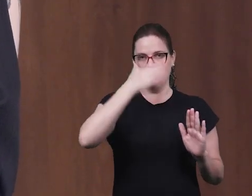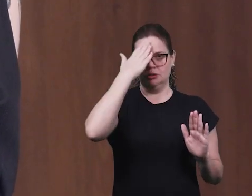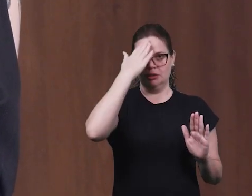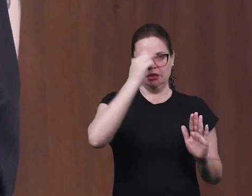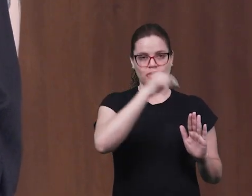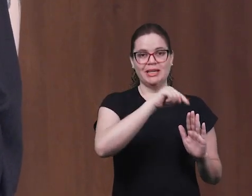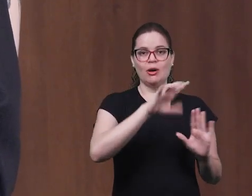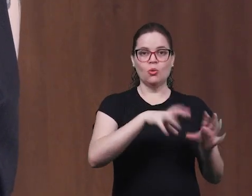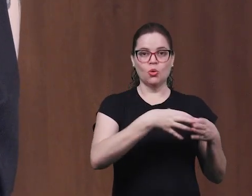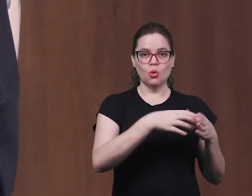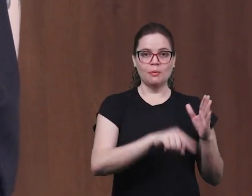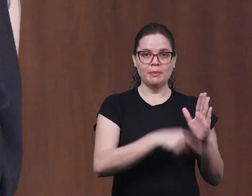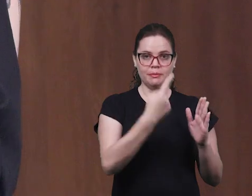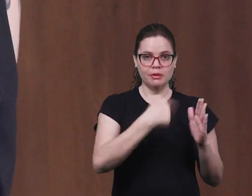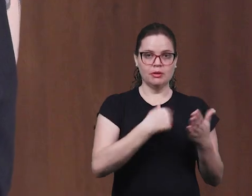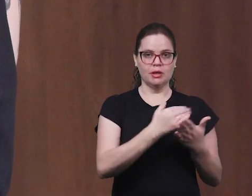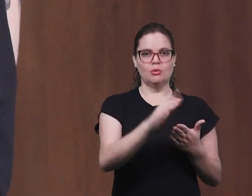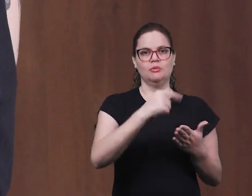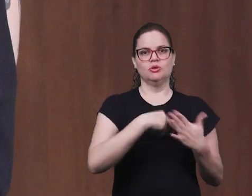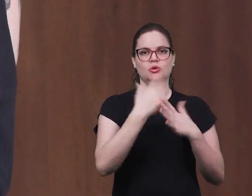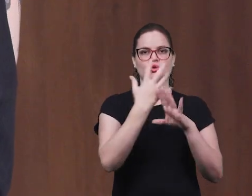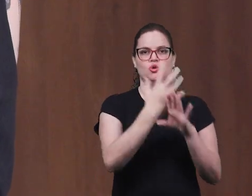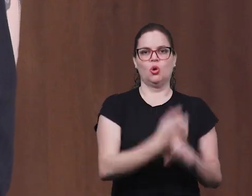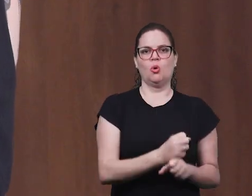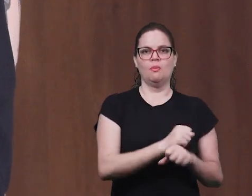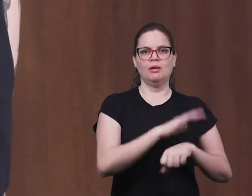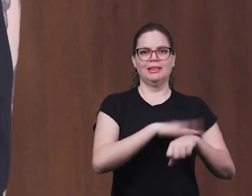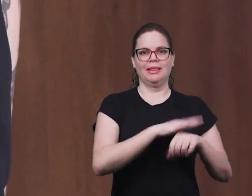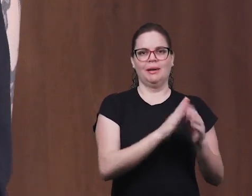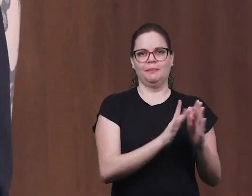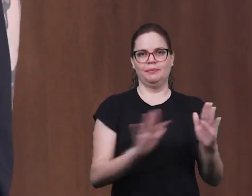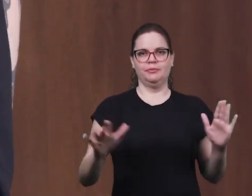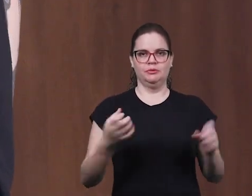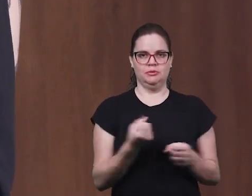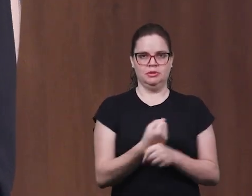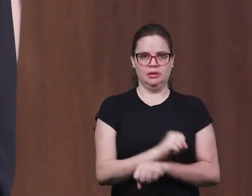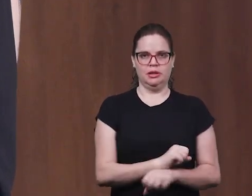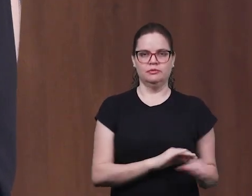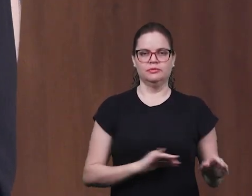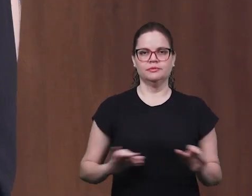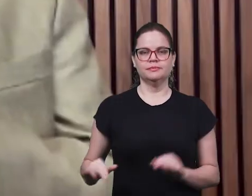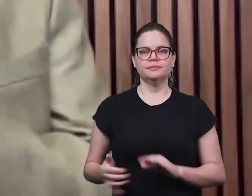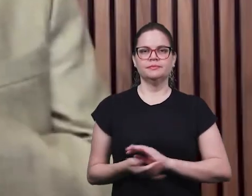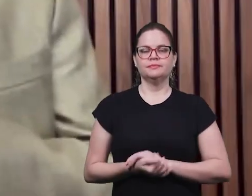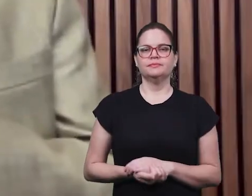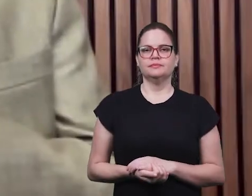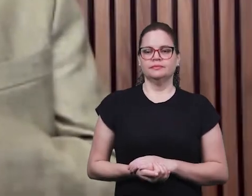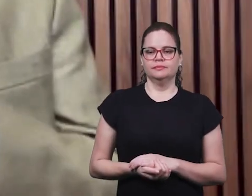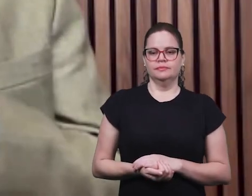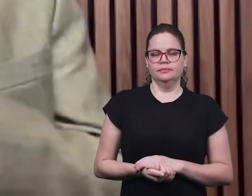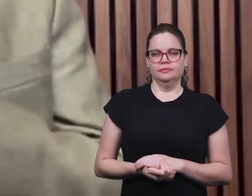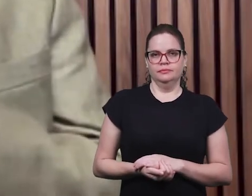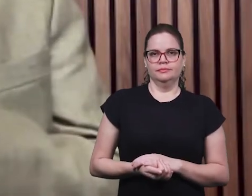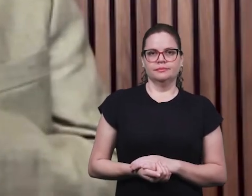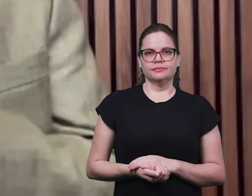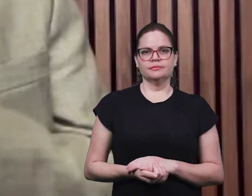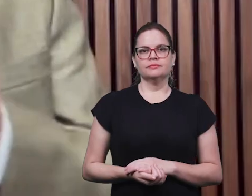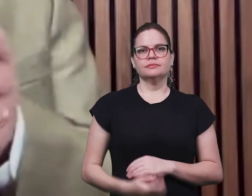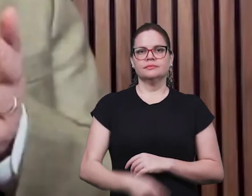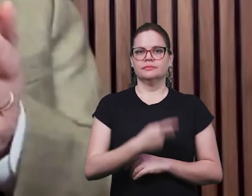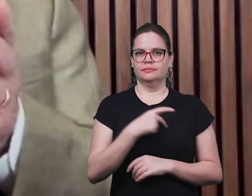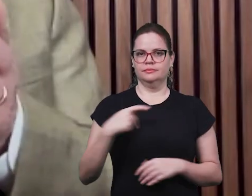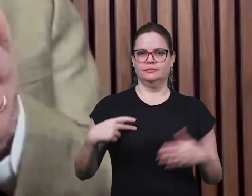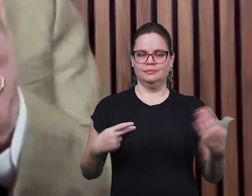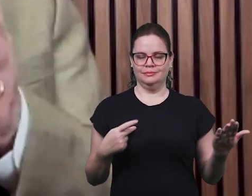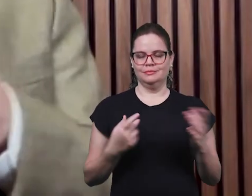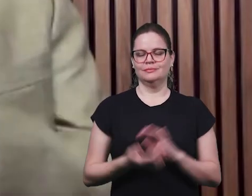que o cativeiro iniciou na primeira leva. Pastor Gerson. Muito bem, irmãos e pastor Antônio Carlos. A